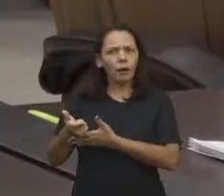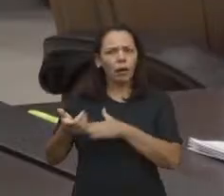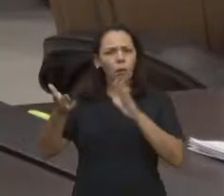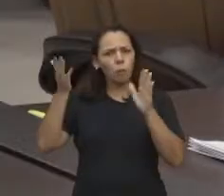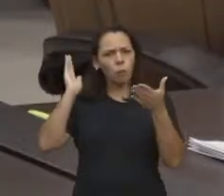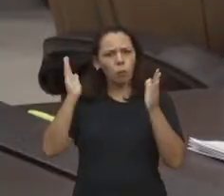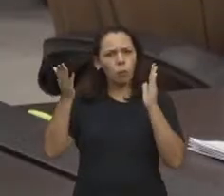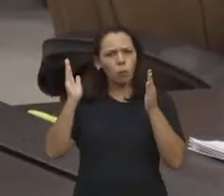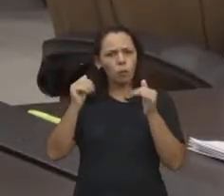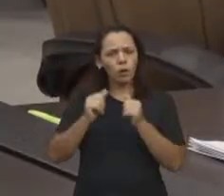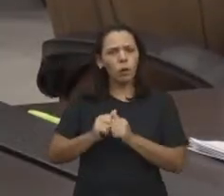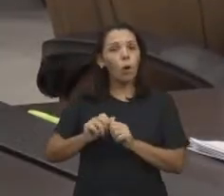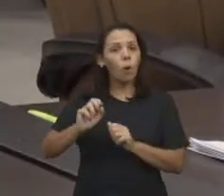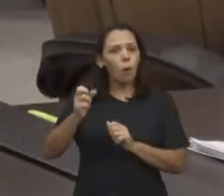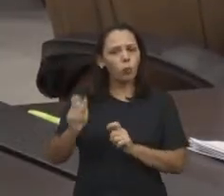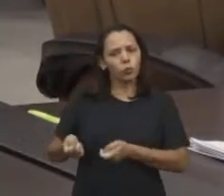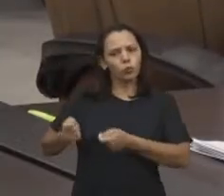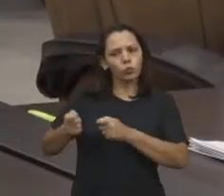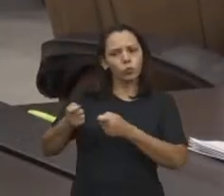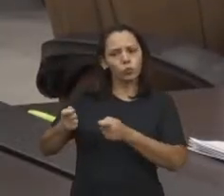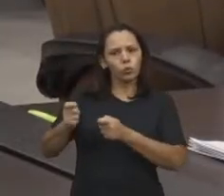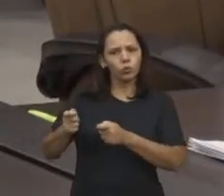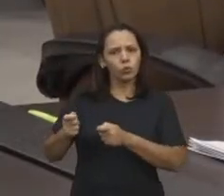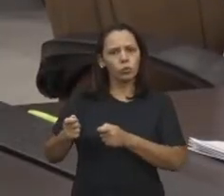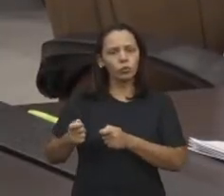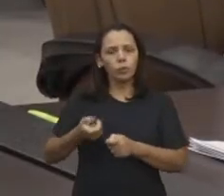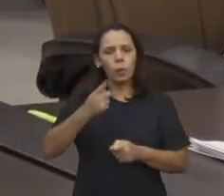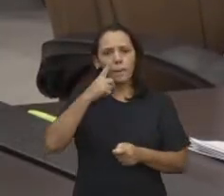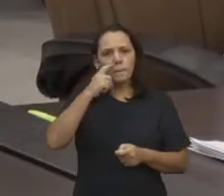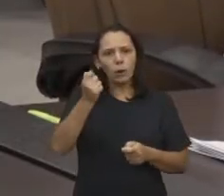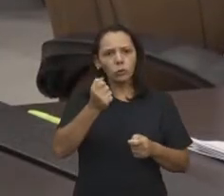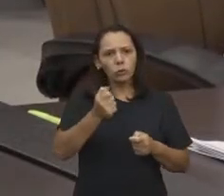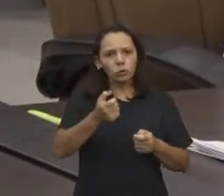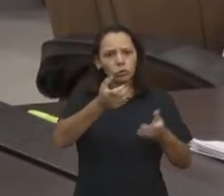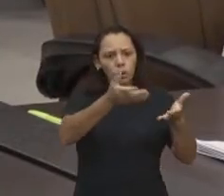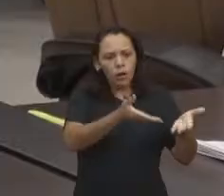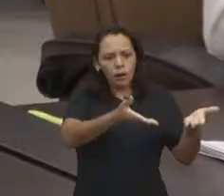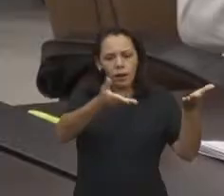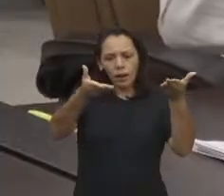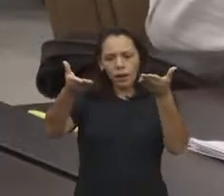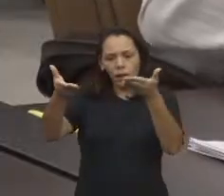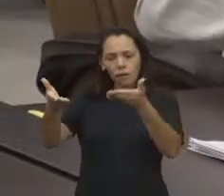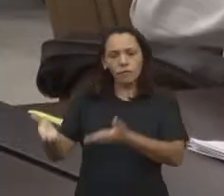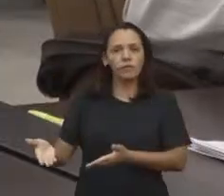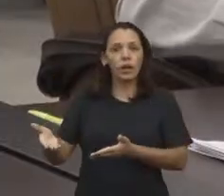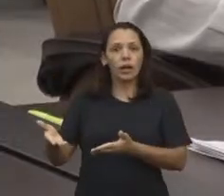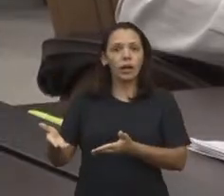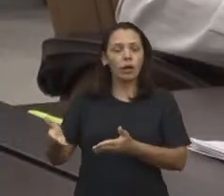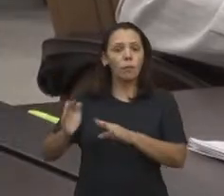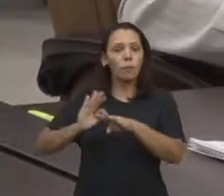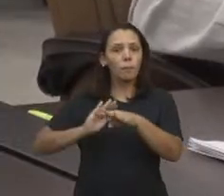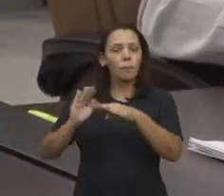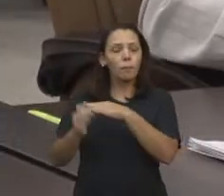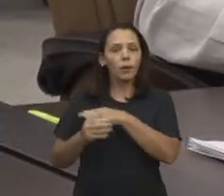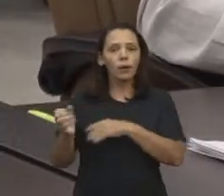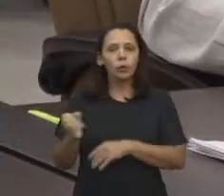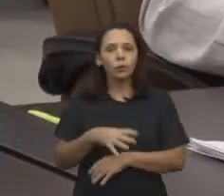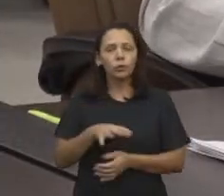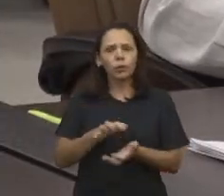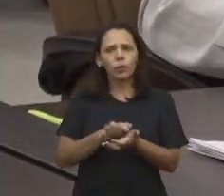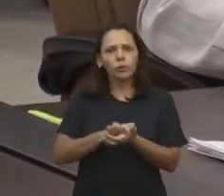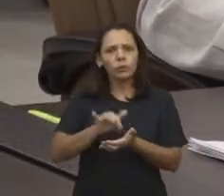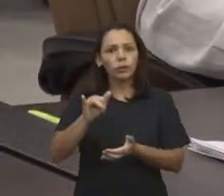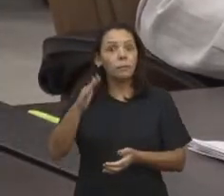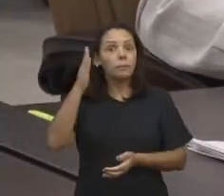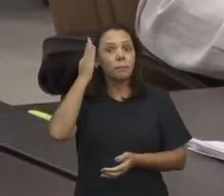vir trazer de lá até a Nova Jacareí? Qual o preço que vai ficar essa obra para quem